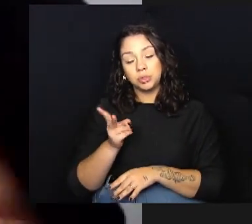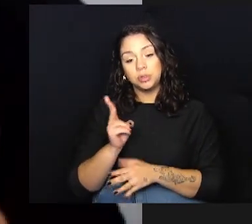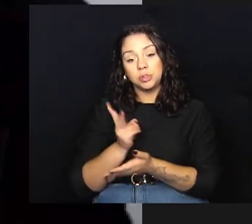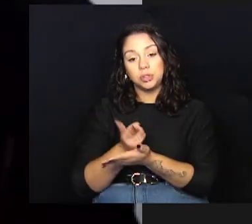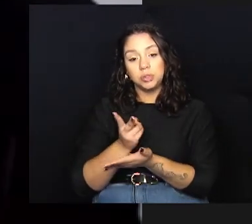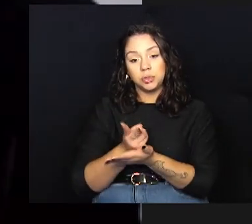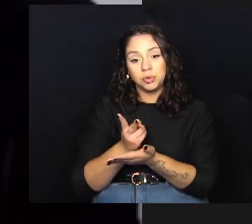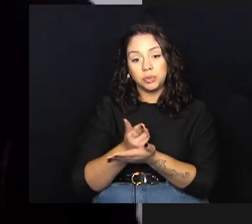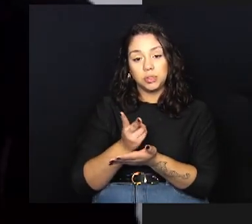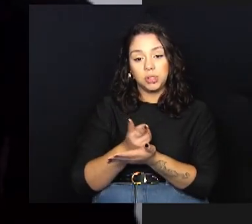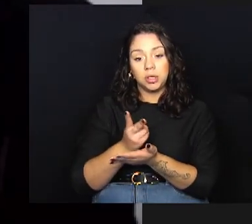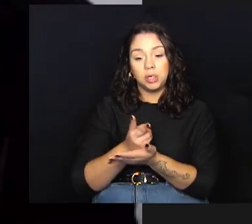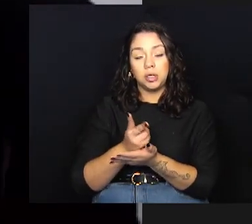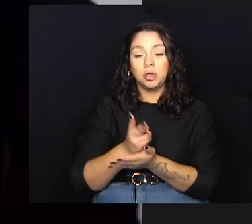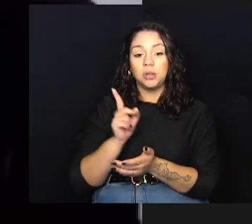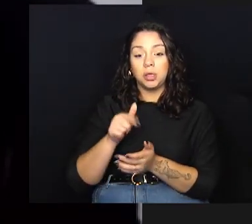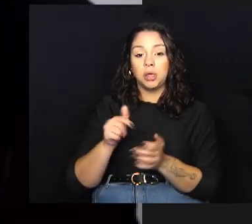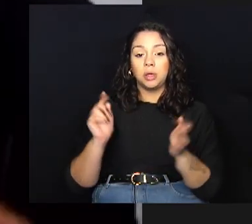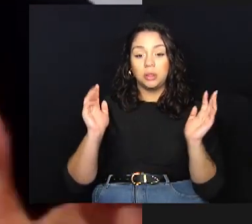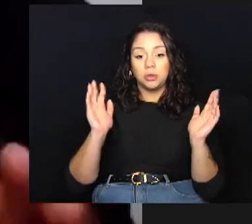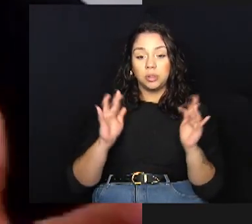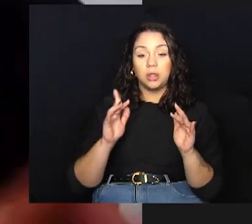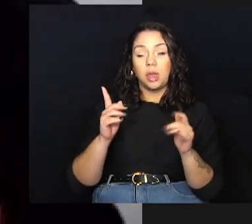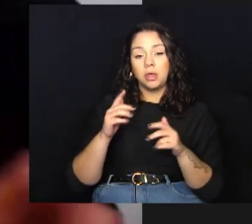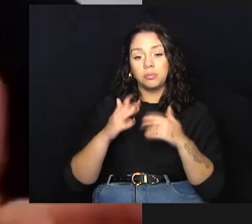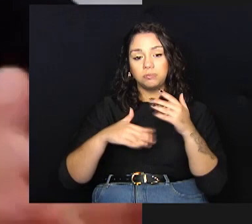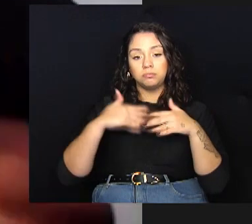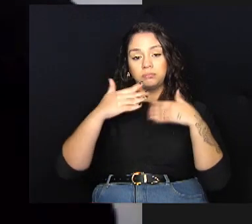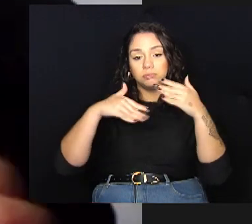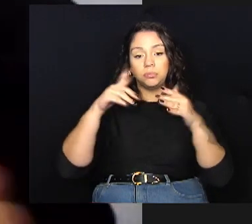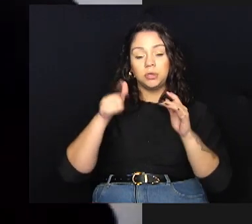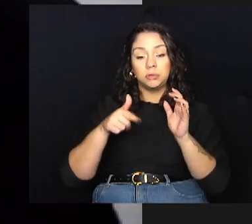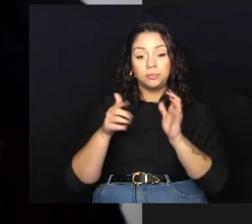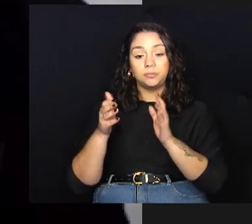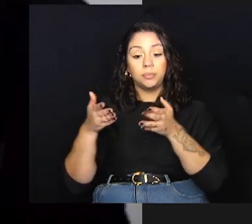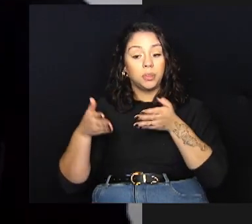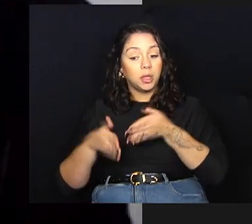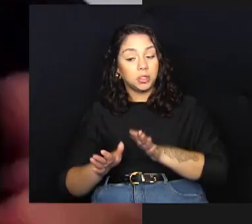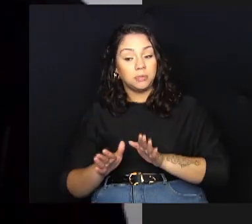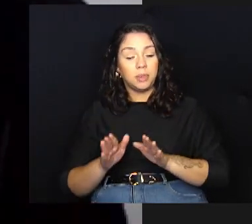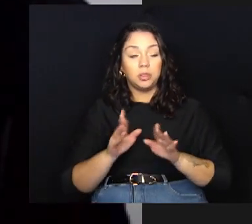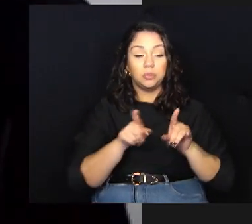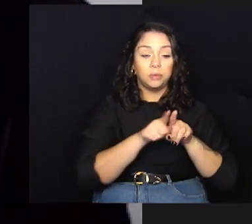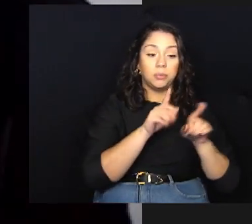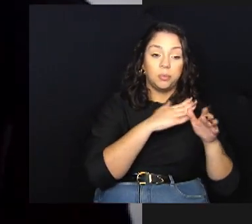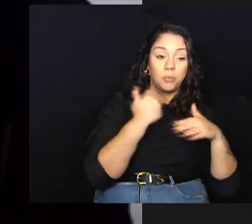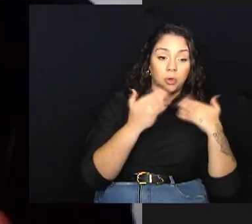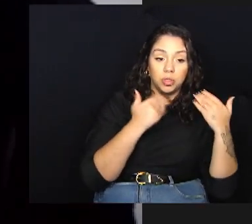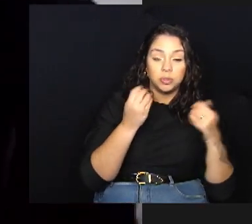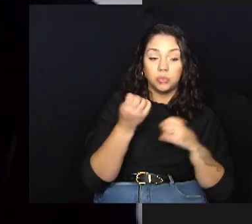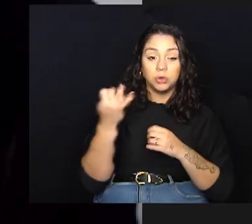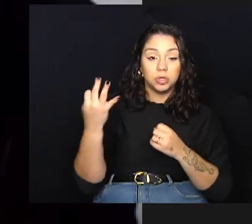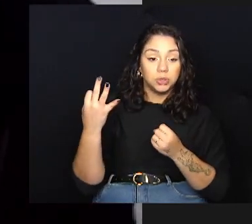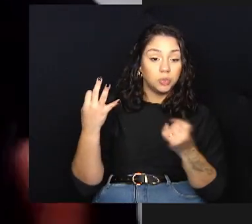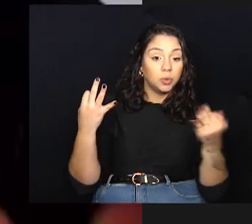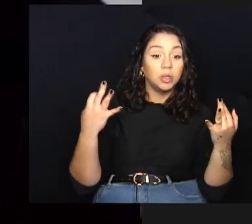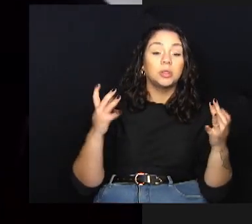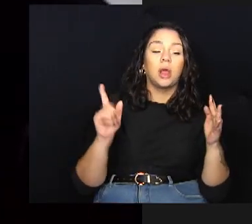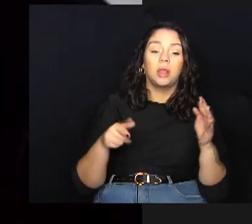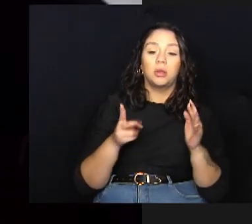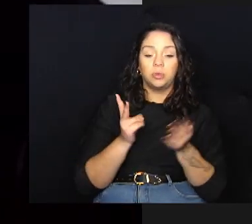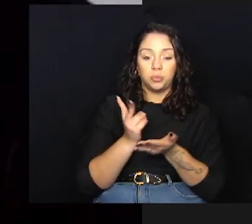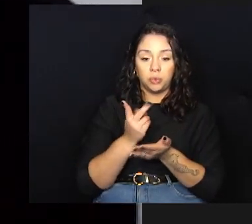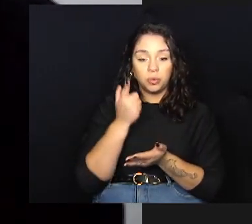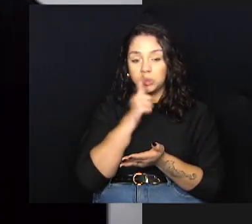aí esse saldo esse crescimento vegetativo a esse saldo entre os nascimentos e os olhos isso é muito significativo porque por exemplo